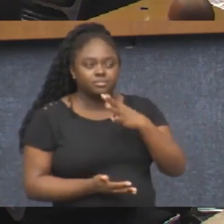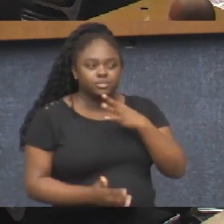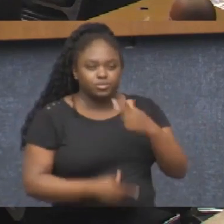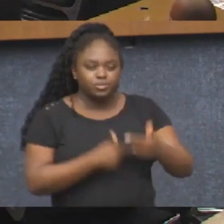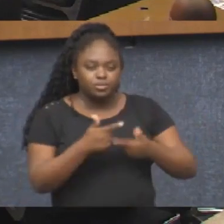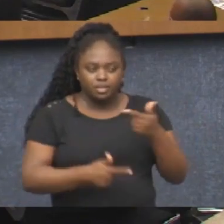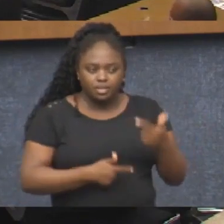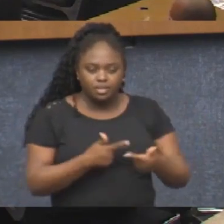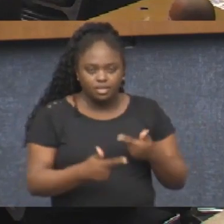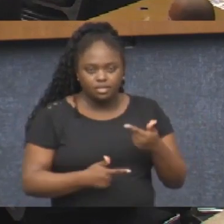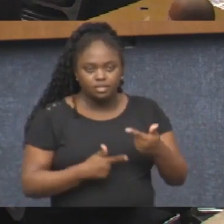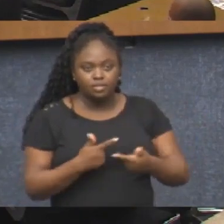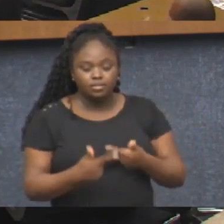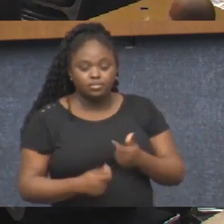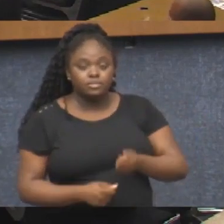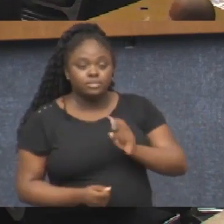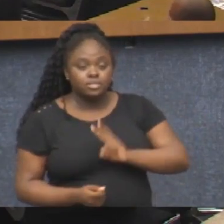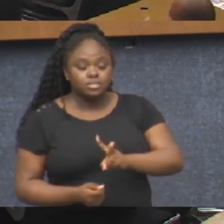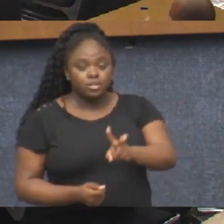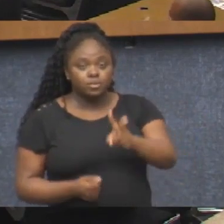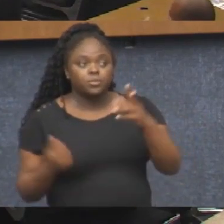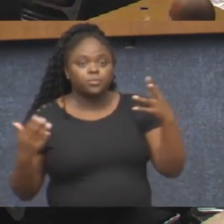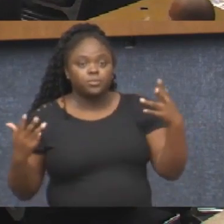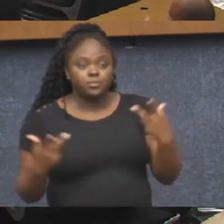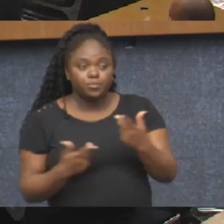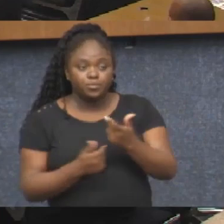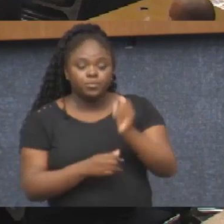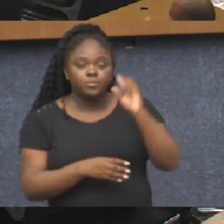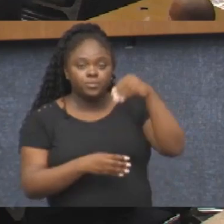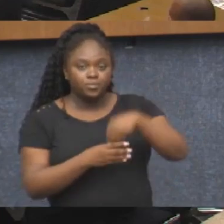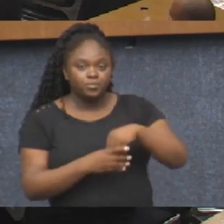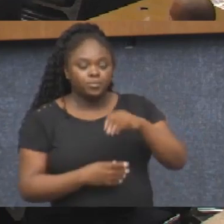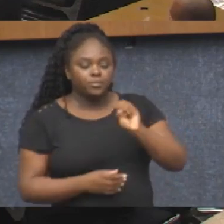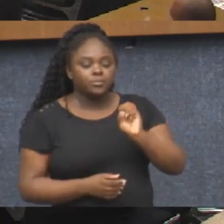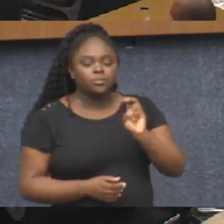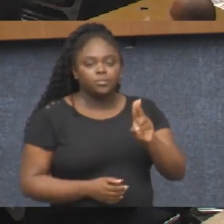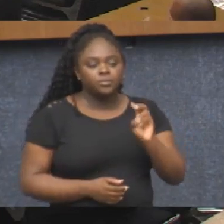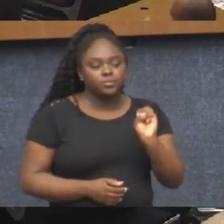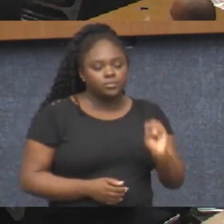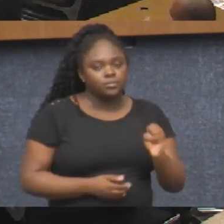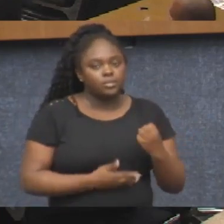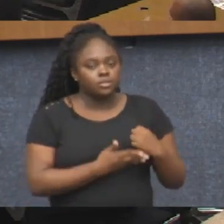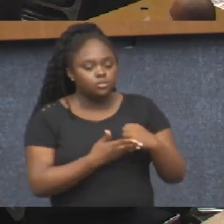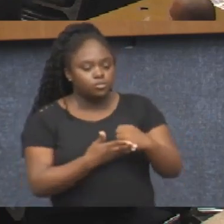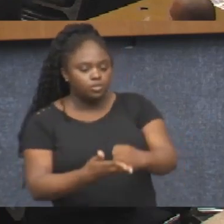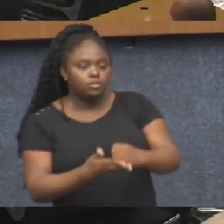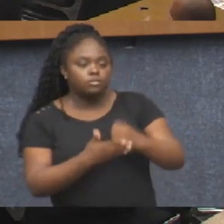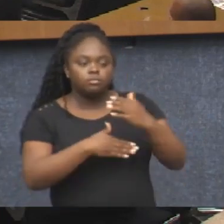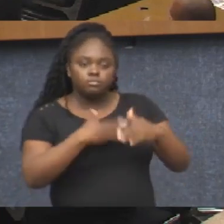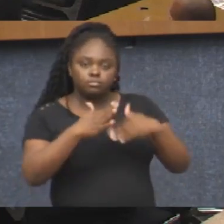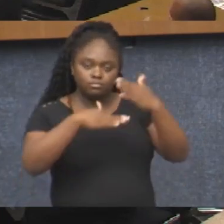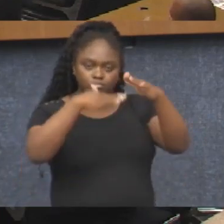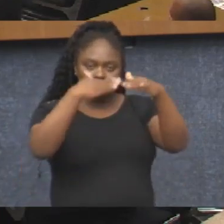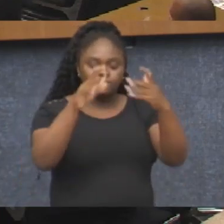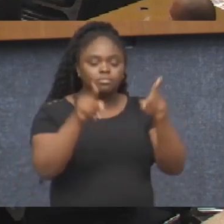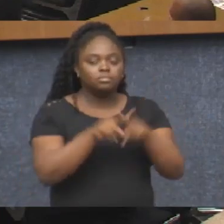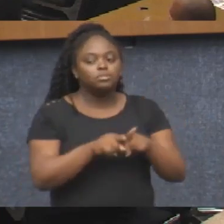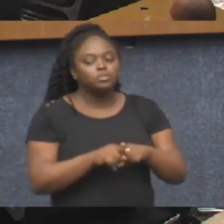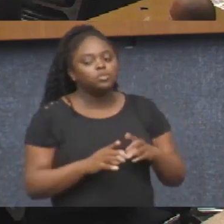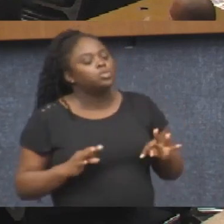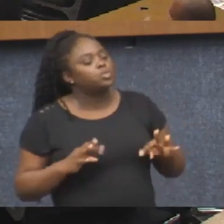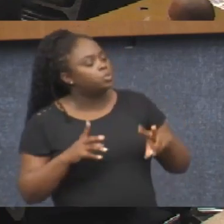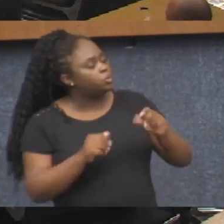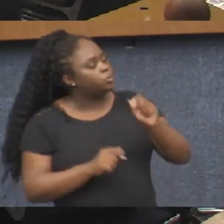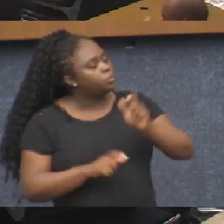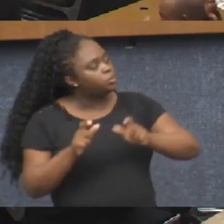o trabalho, uma atuação sempre muito brilhante no nosso SUS, sempre nos ajudando a crescer cada dia mais, e todos os colegas